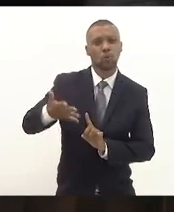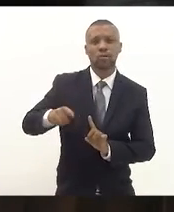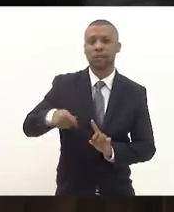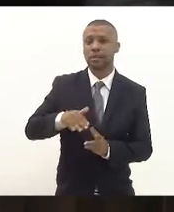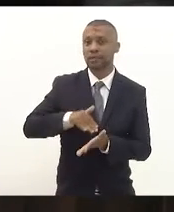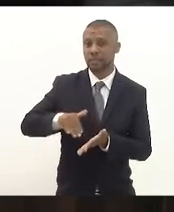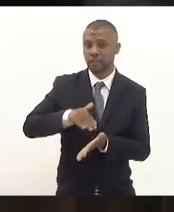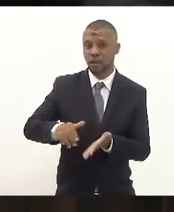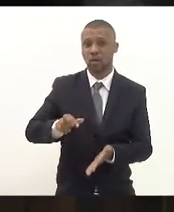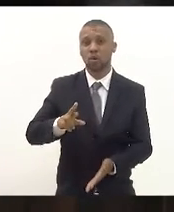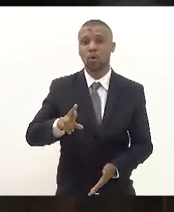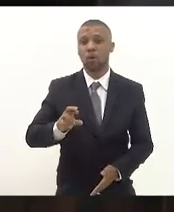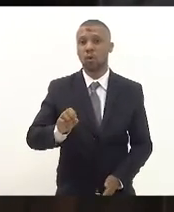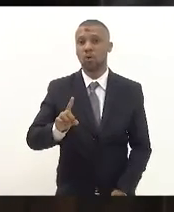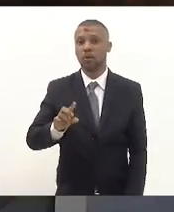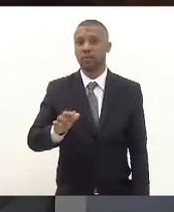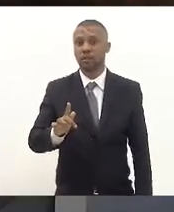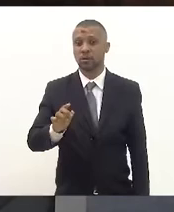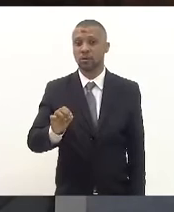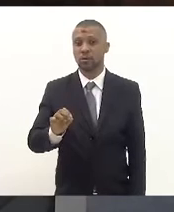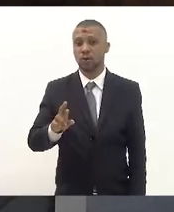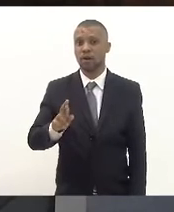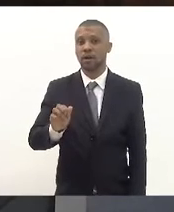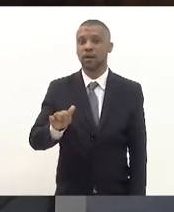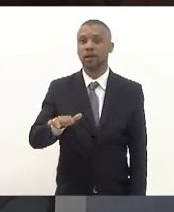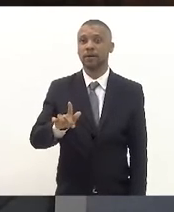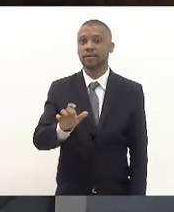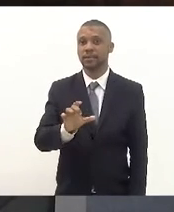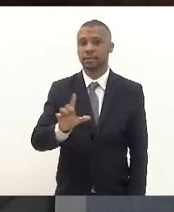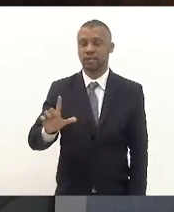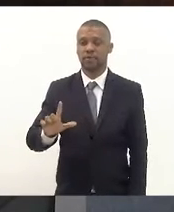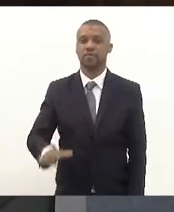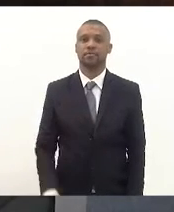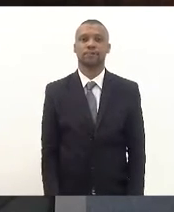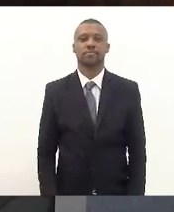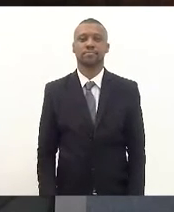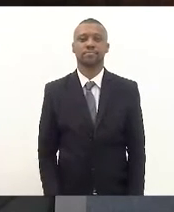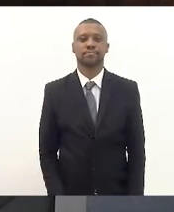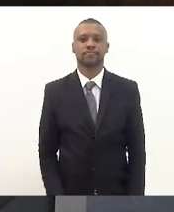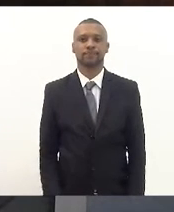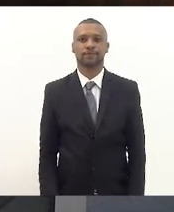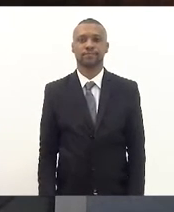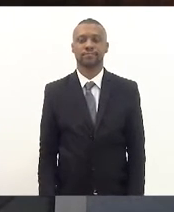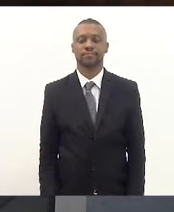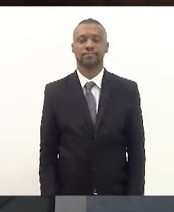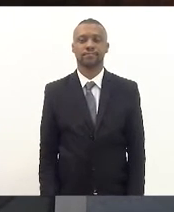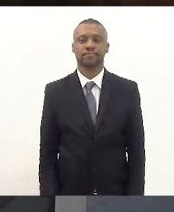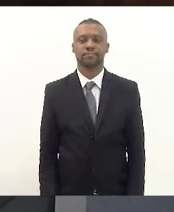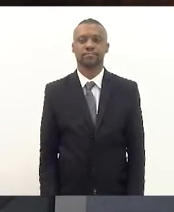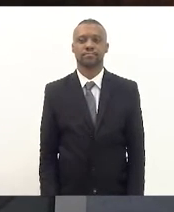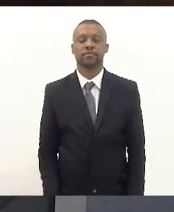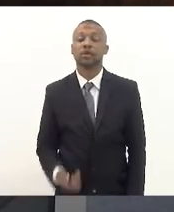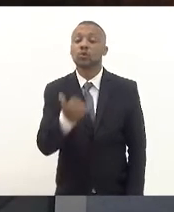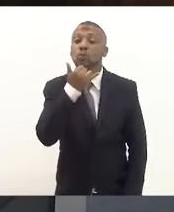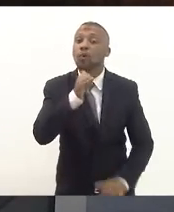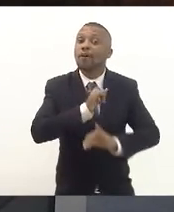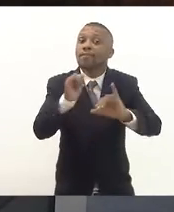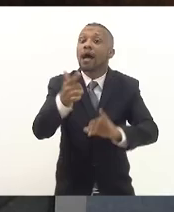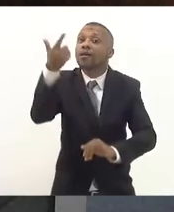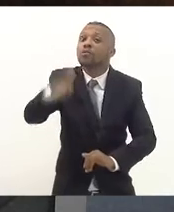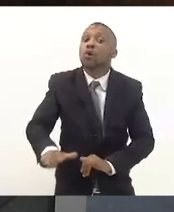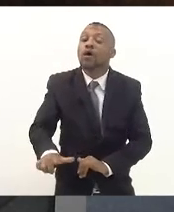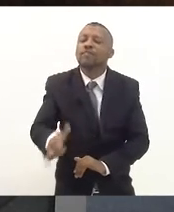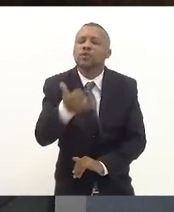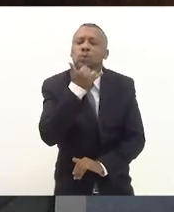Rodrigo Rangel E aí e deixa eu repetir de novo